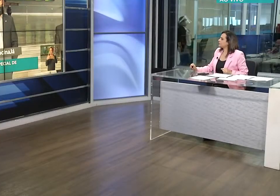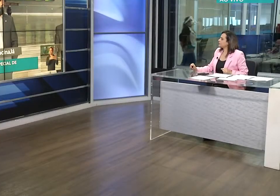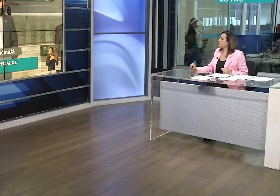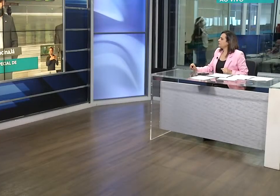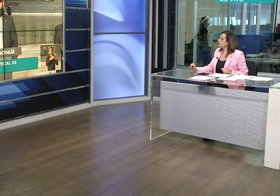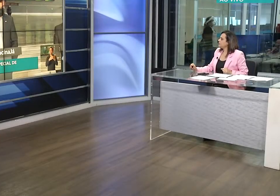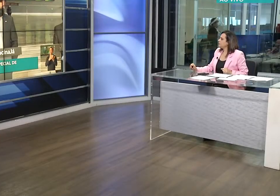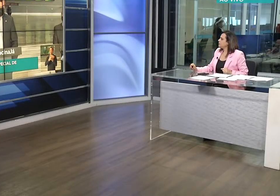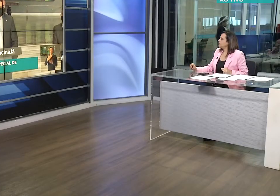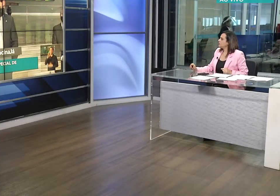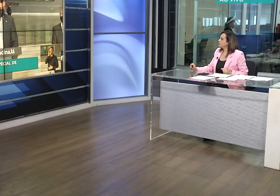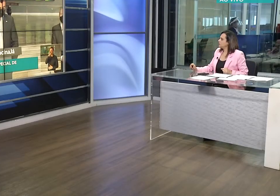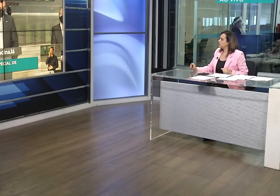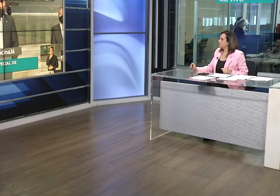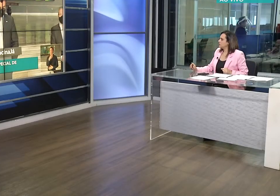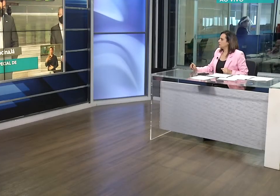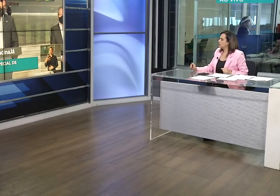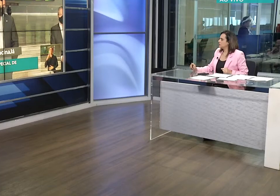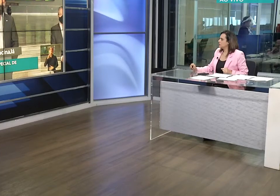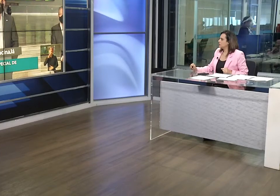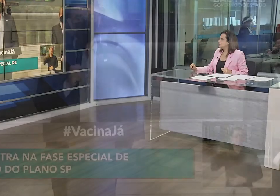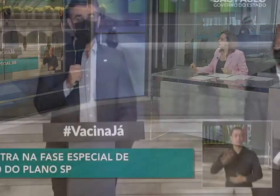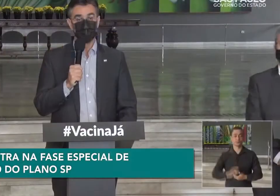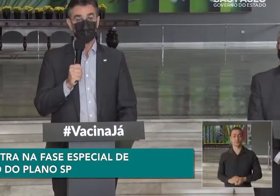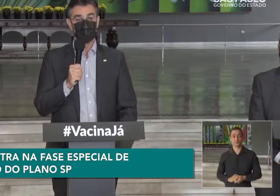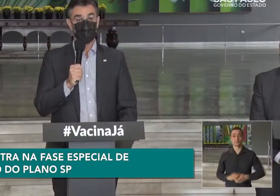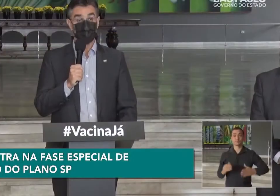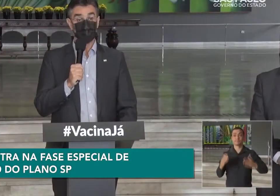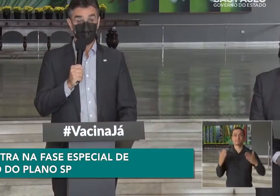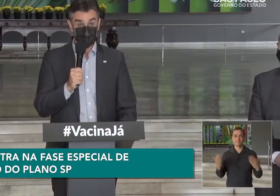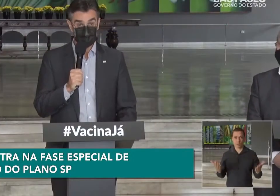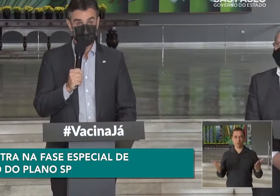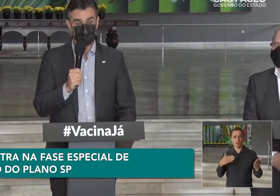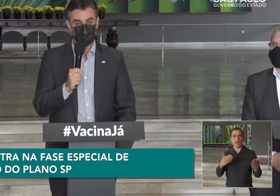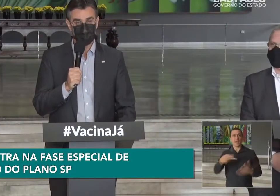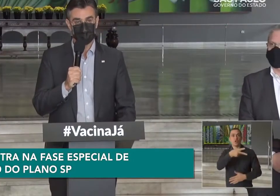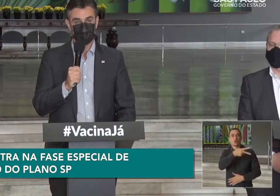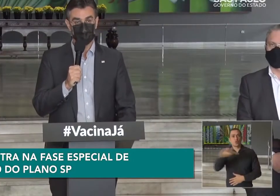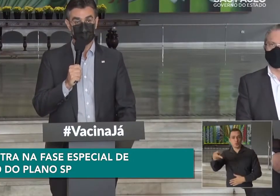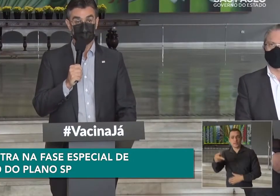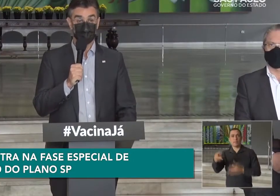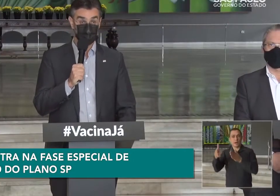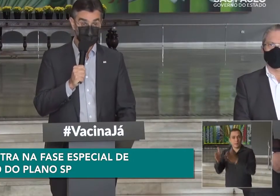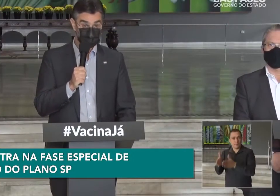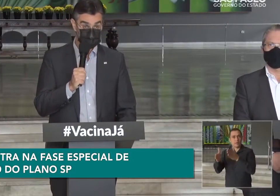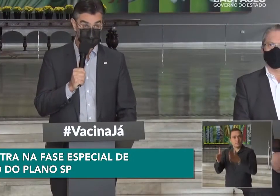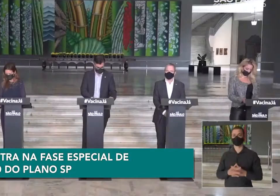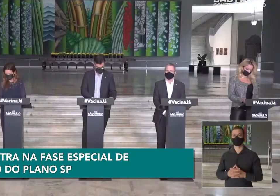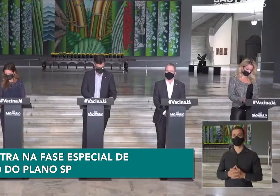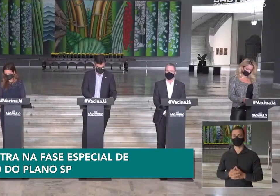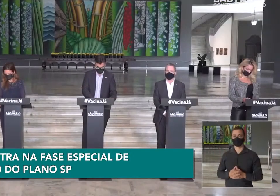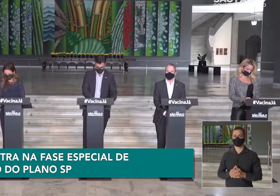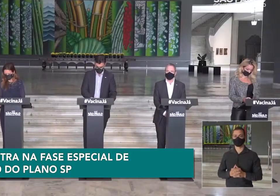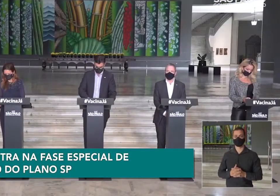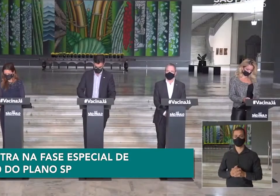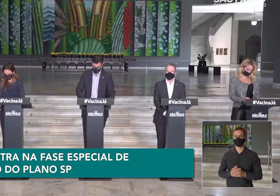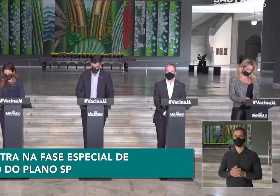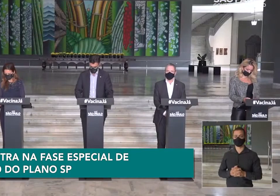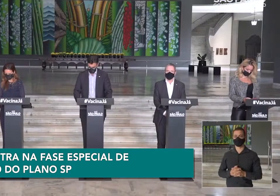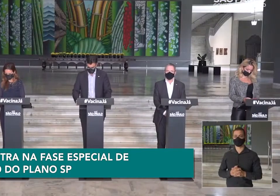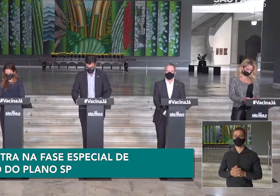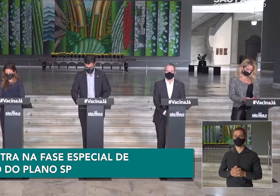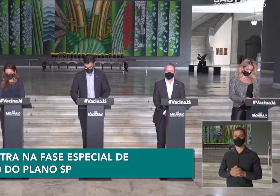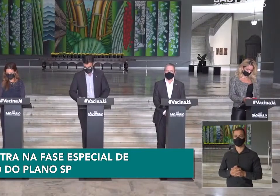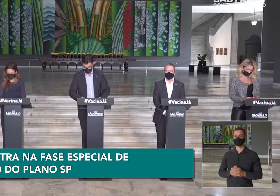A fase especial de transição do Plano São Paulo, que foi anunciada pelo governo paulista na sexta-feira, já passou a valer